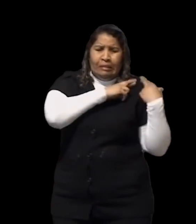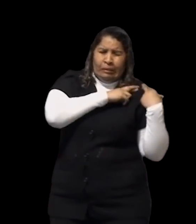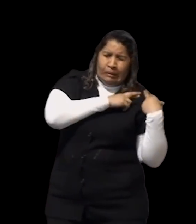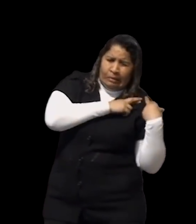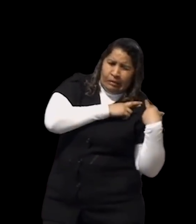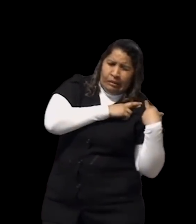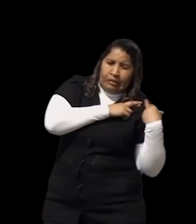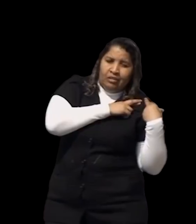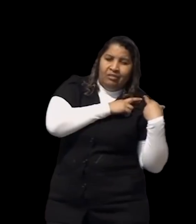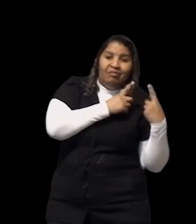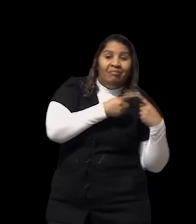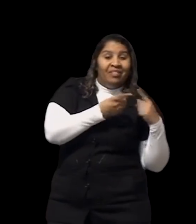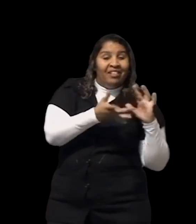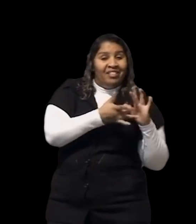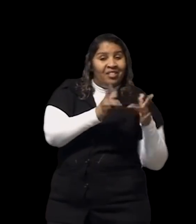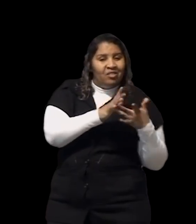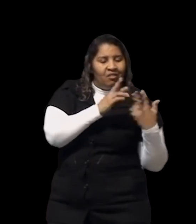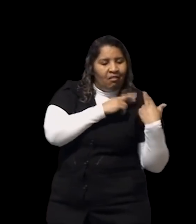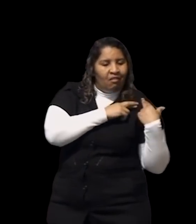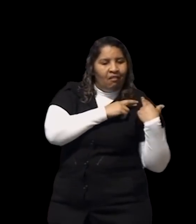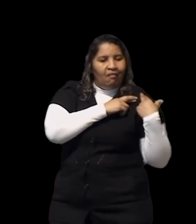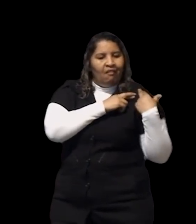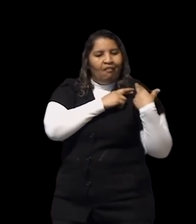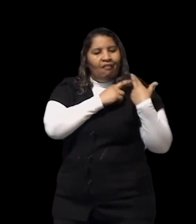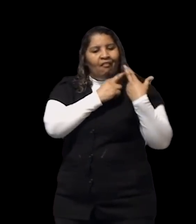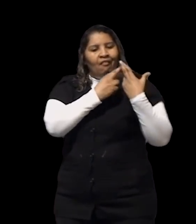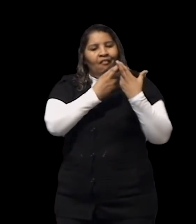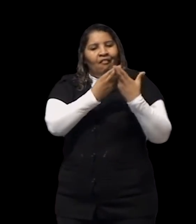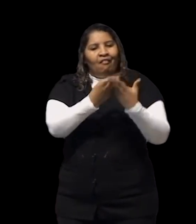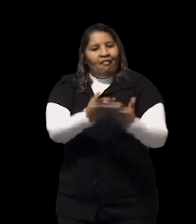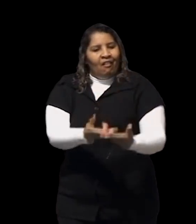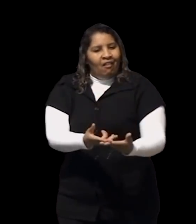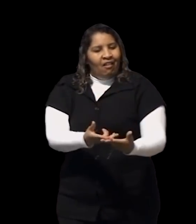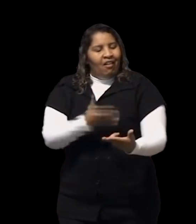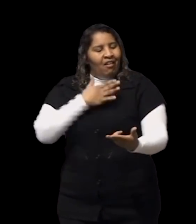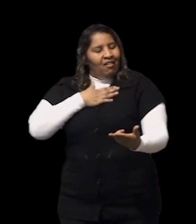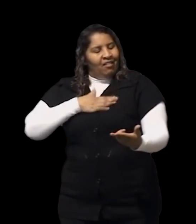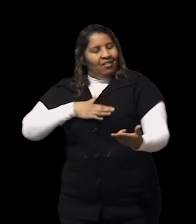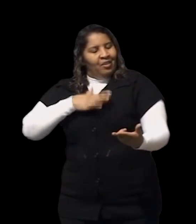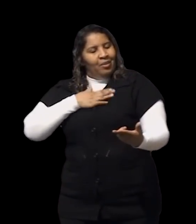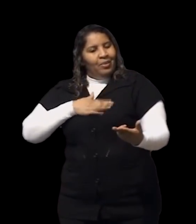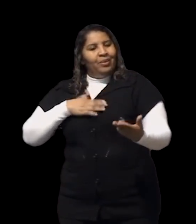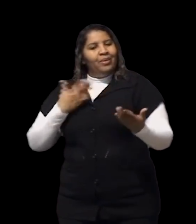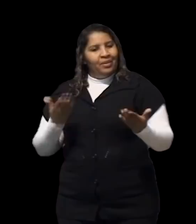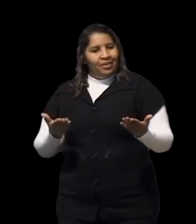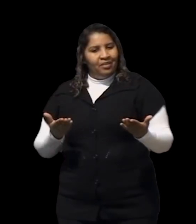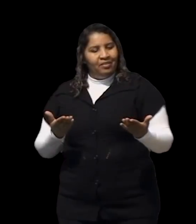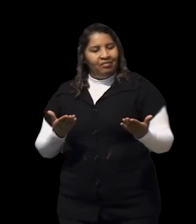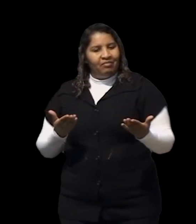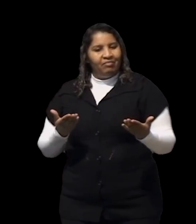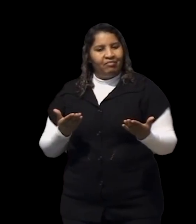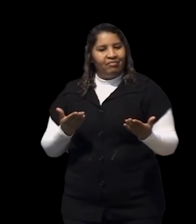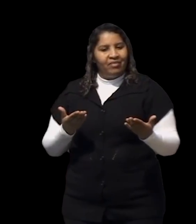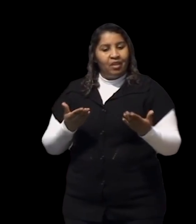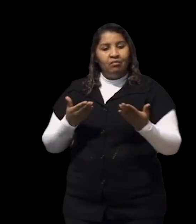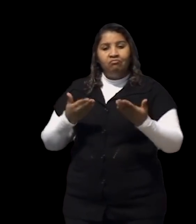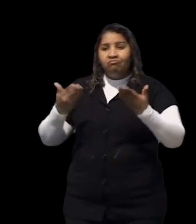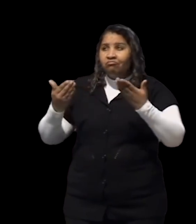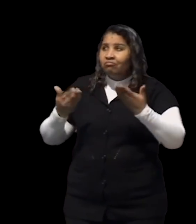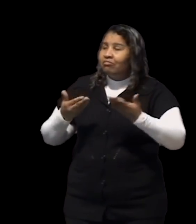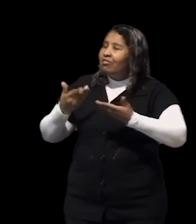e o jogo de Jesus é muito suave servir a Deus é uma presente é o maior presente